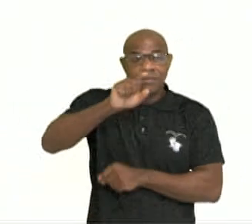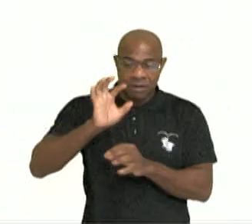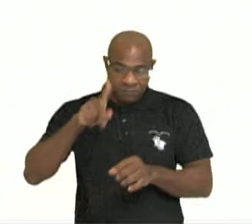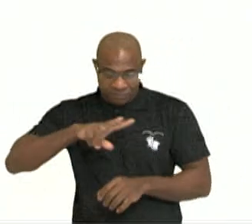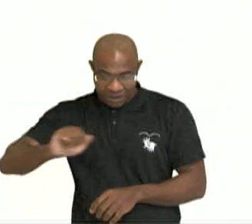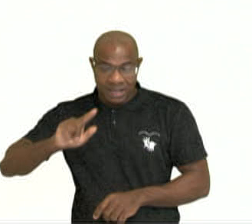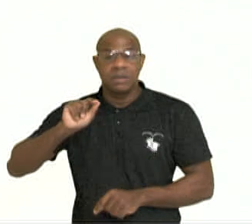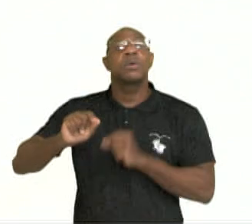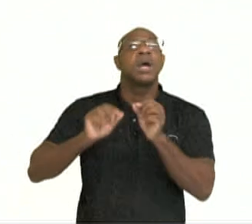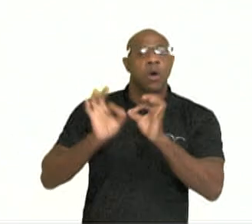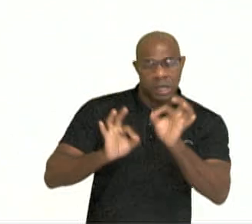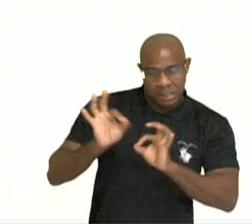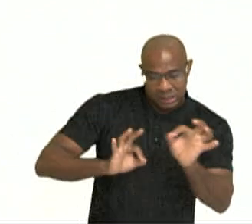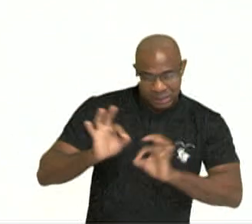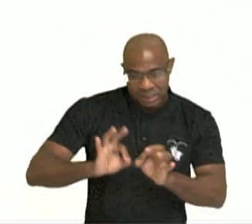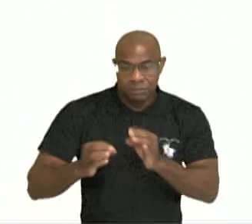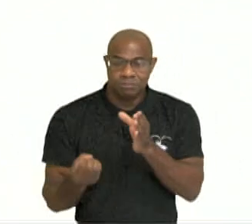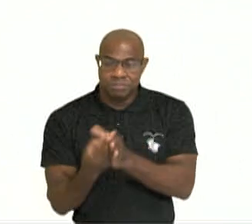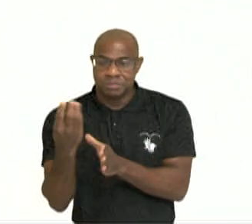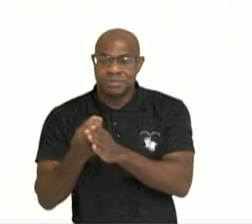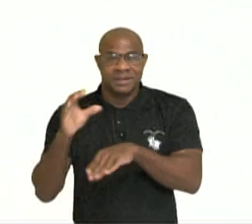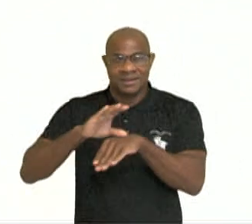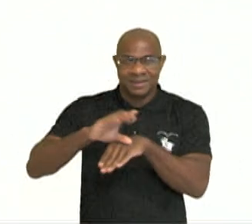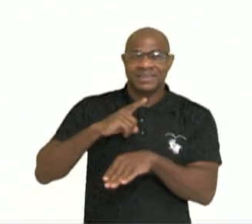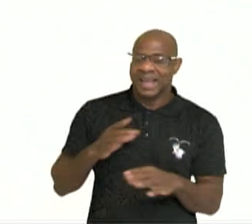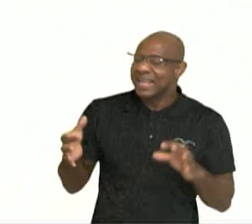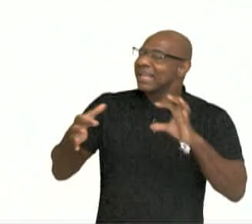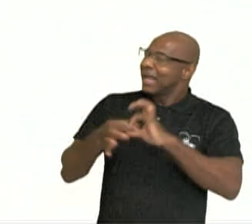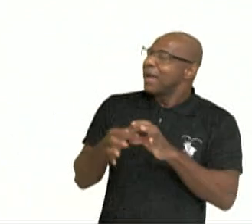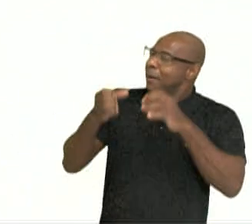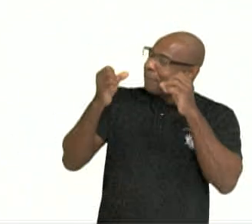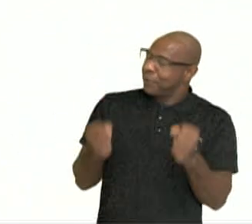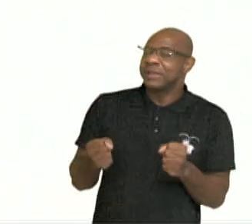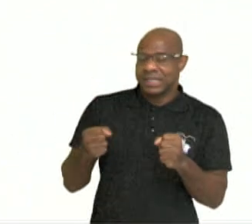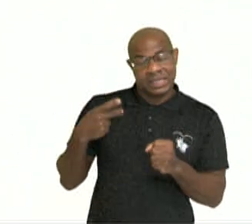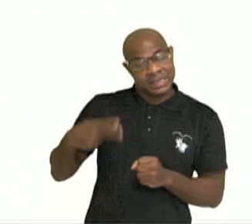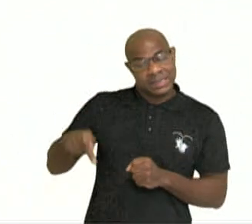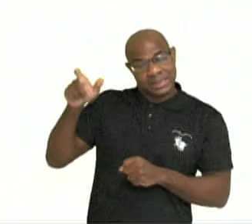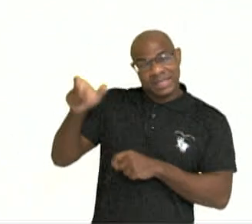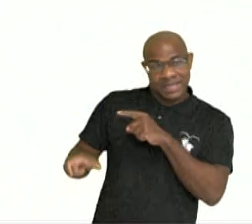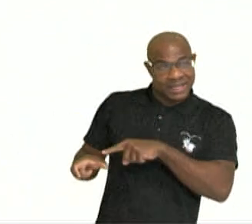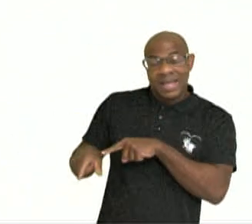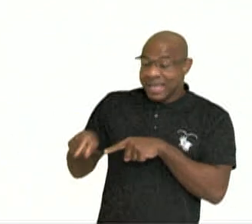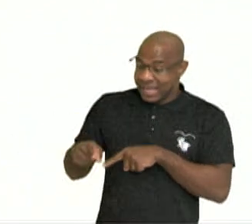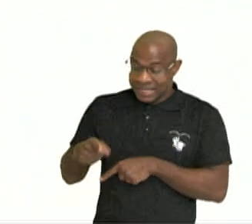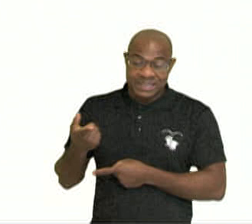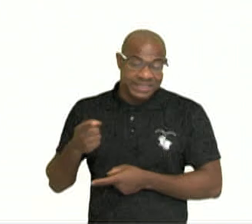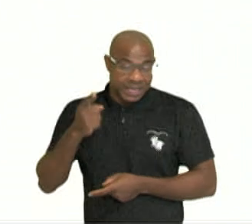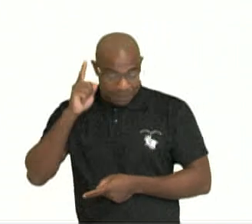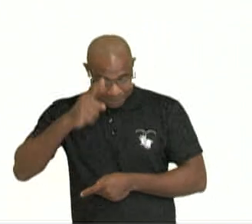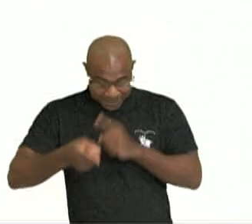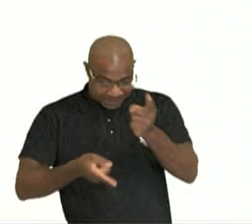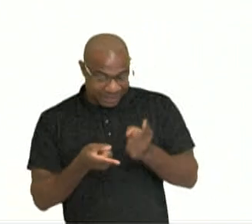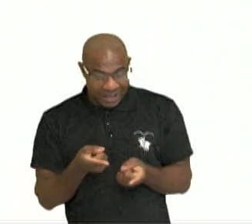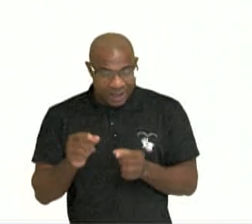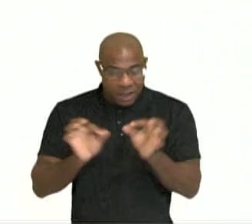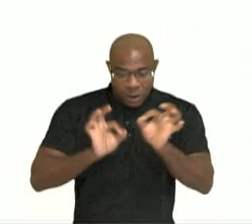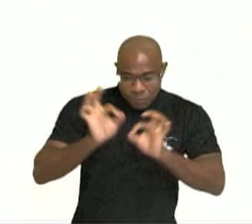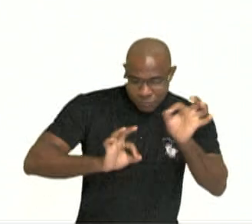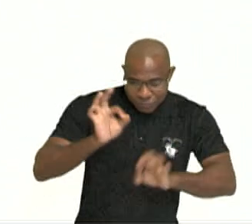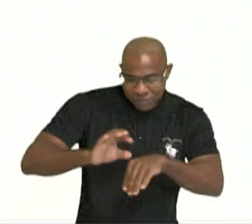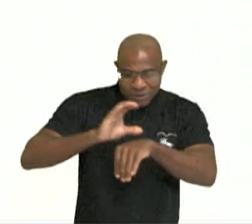organizando a Constituição, mas esse Conselho de Estado estava ligado aos poderes dele e ele é quem ia determinar